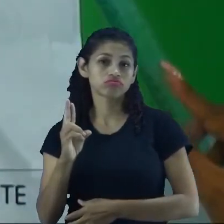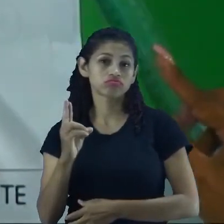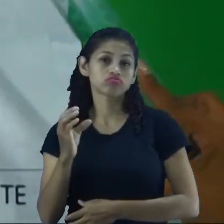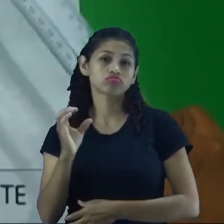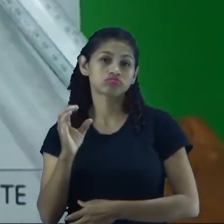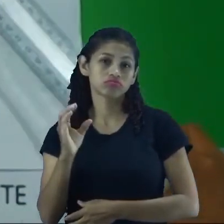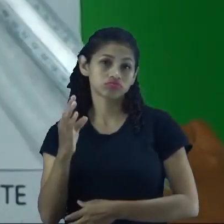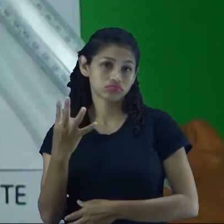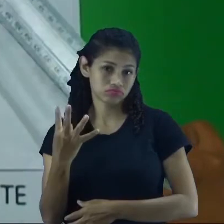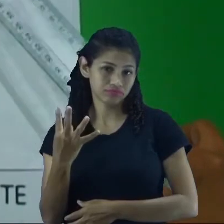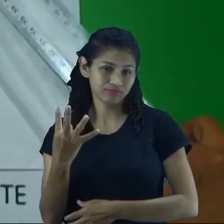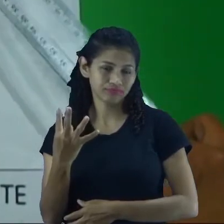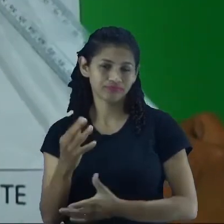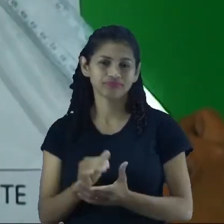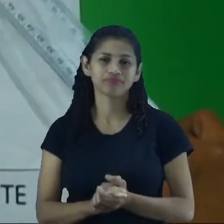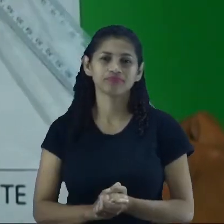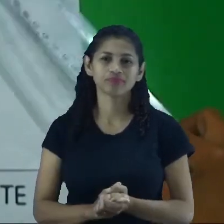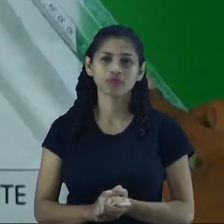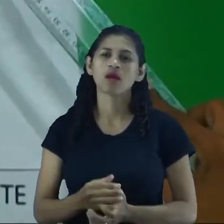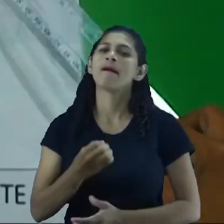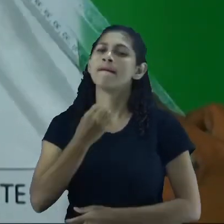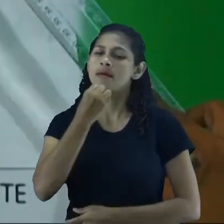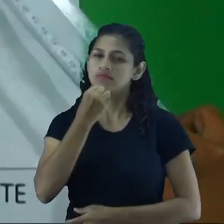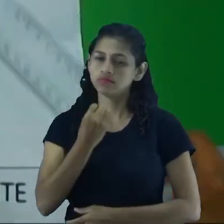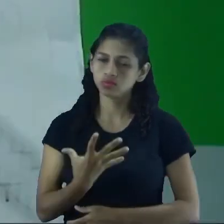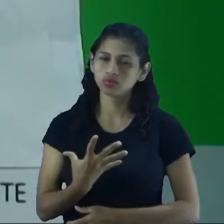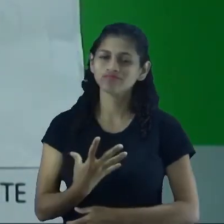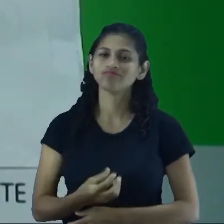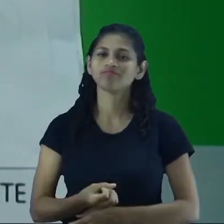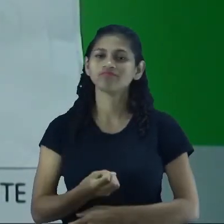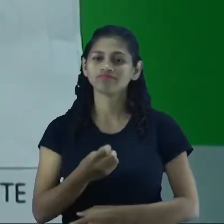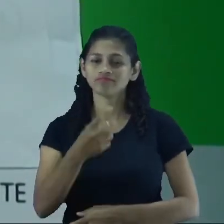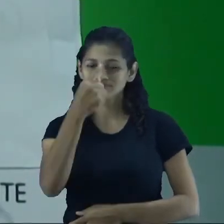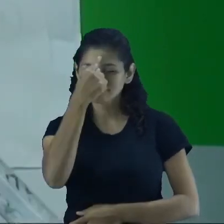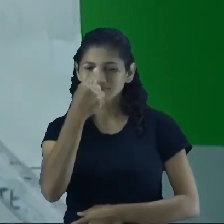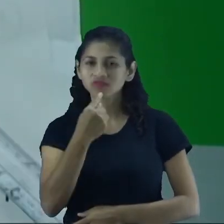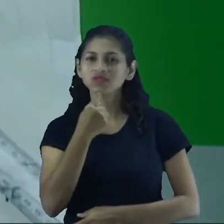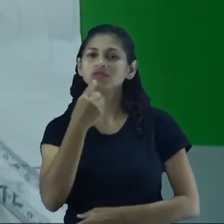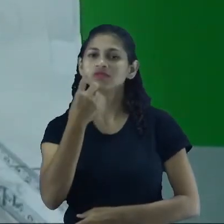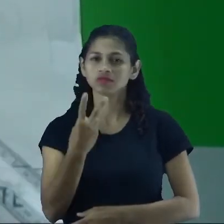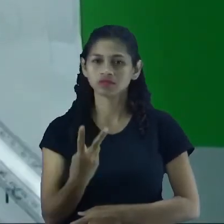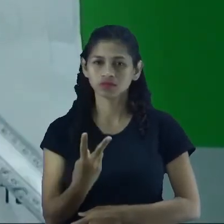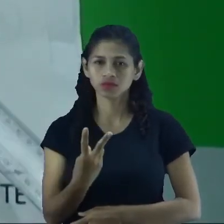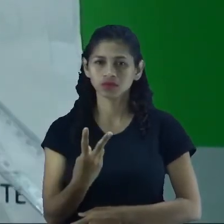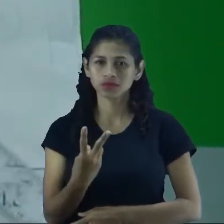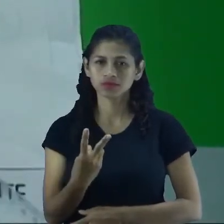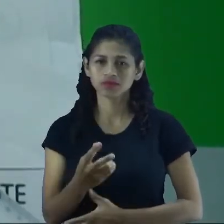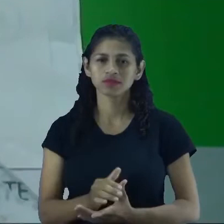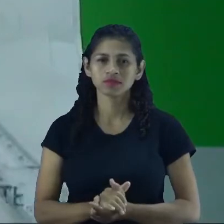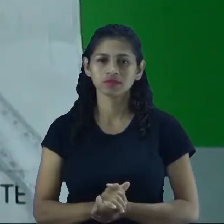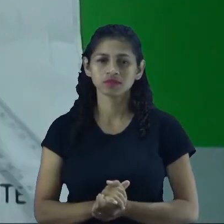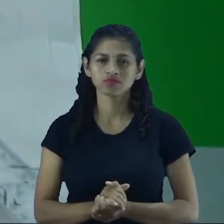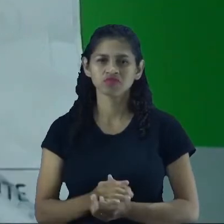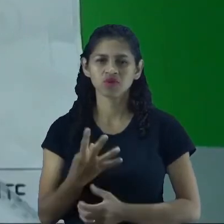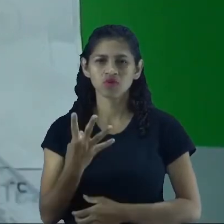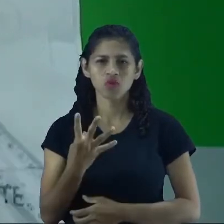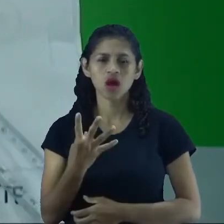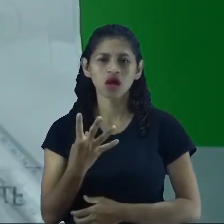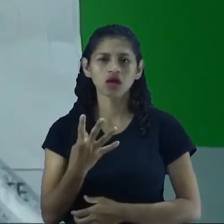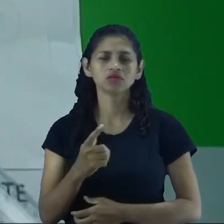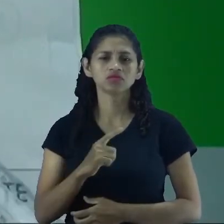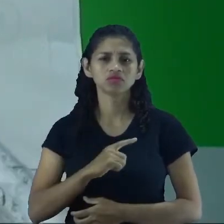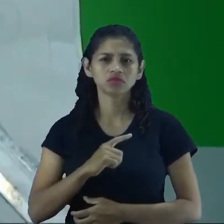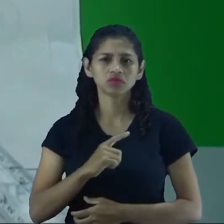Muito bem. A imagem número 2 sofreu mais modificações, né? Na imagem número 4 tem muita